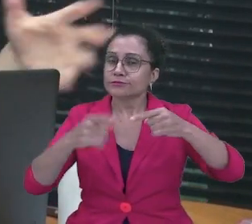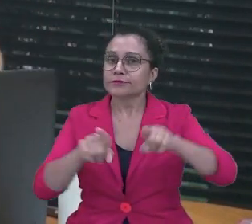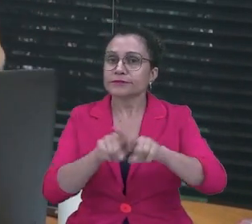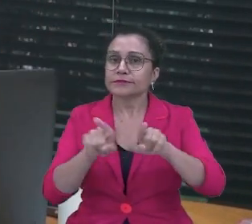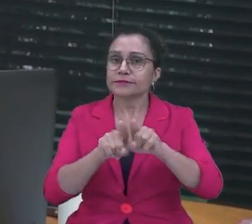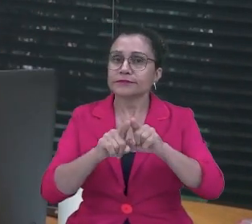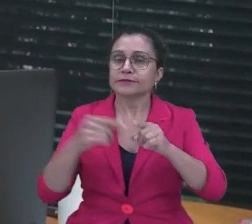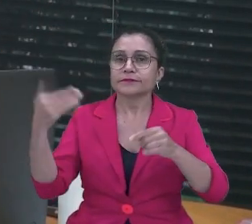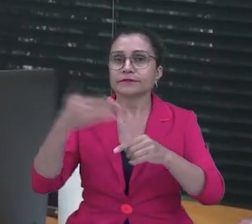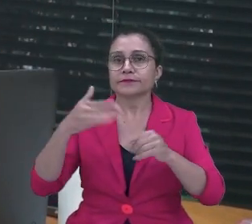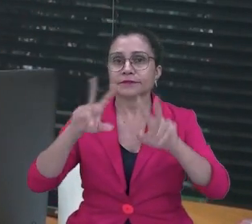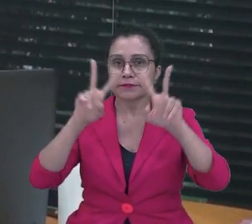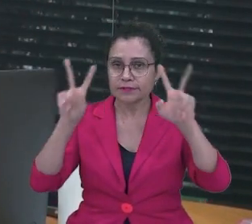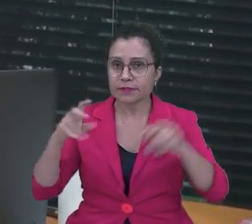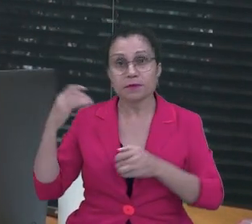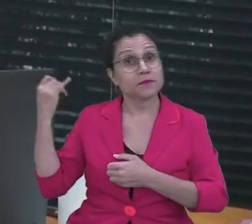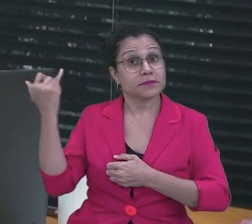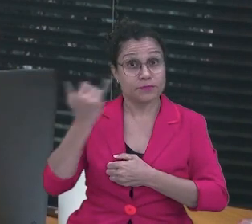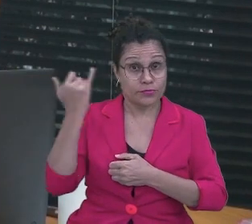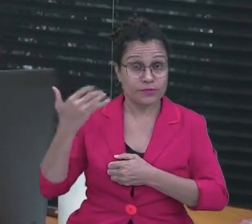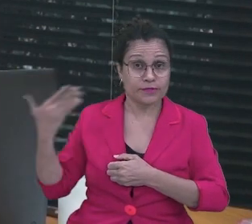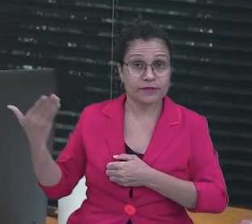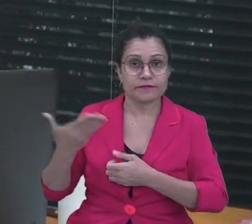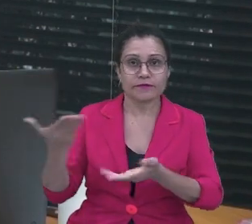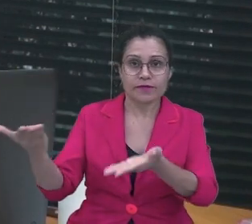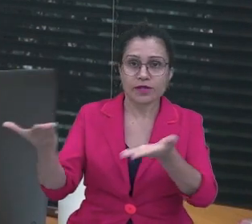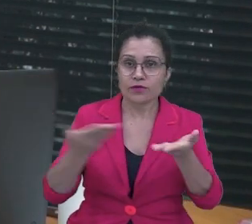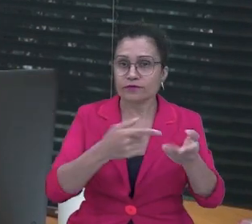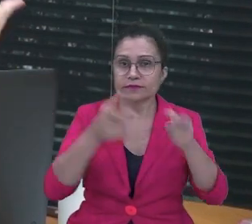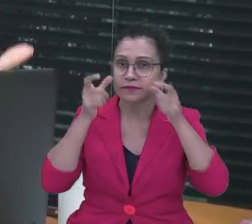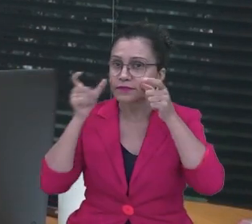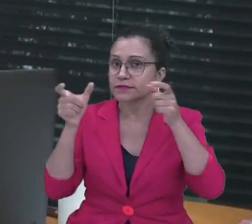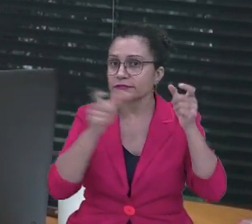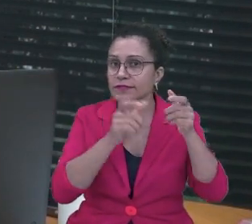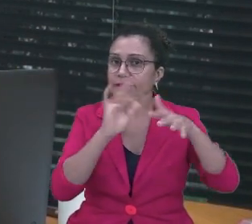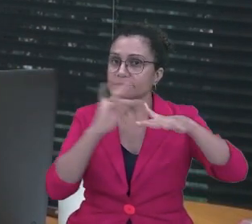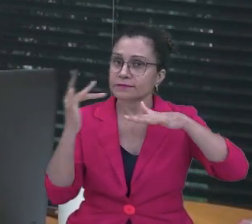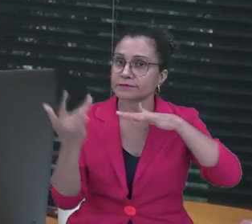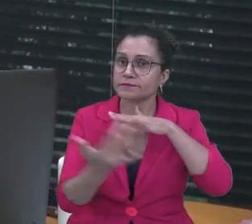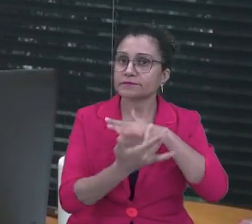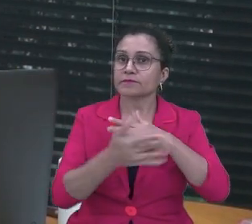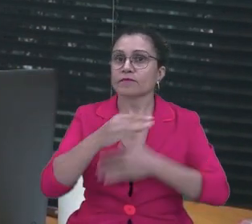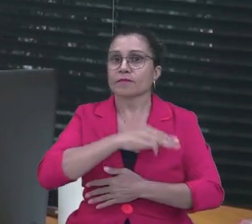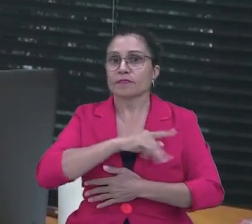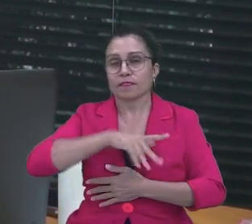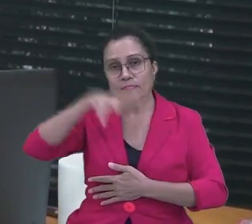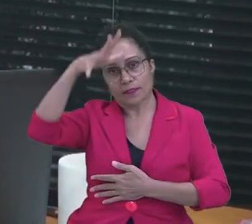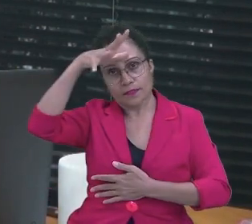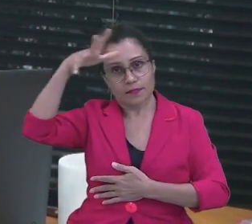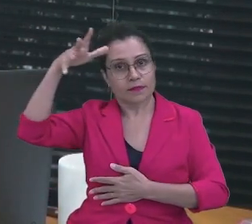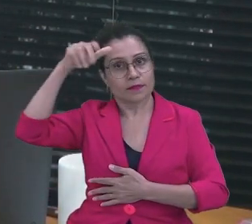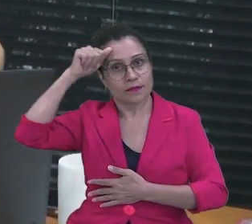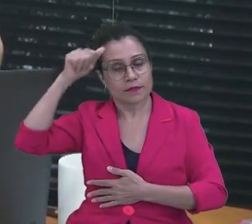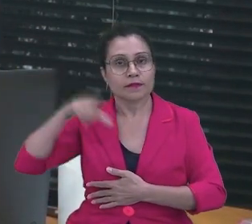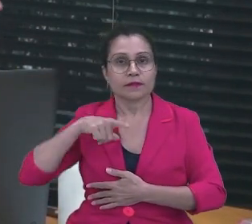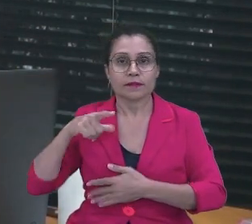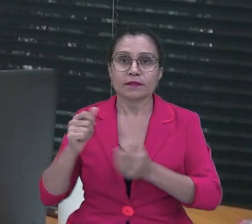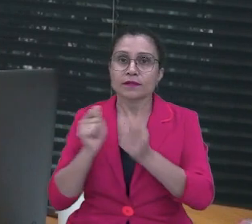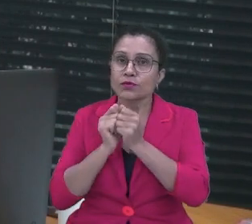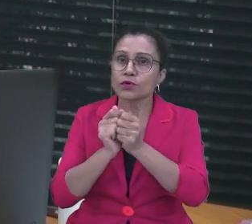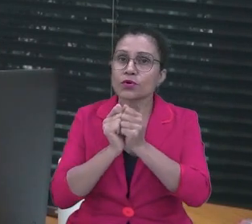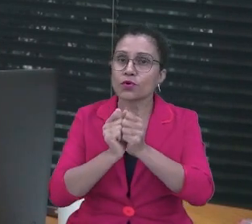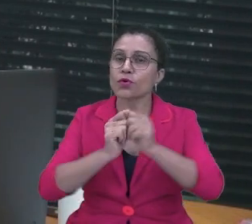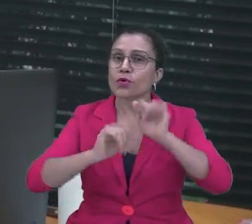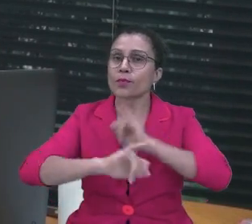aqui, trazendo temas muito relevantes, né? E convidamos também você a acompanhar nossas redes sociais do Ministério Público de Mato Grosso, vai acompanhar o que